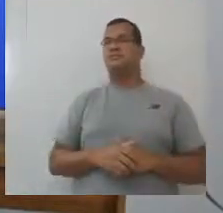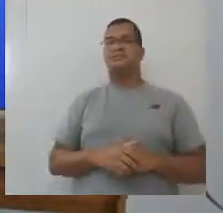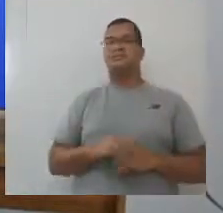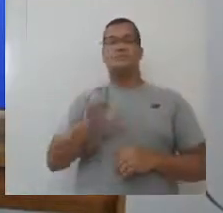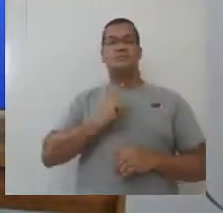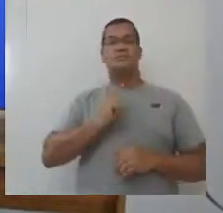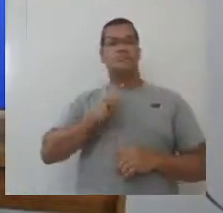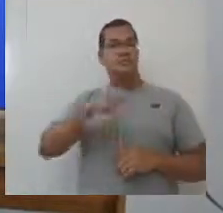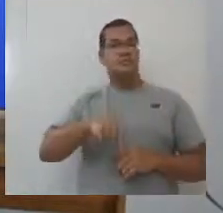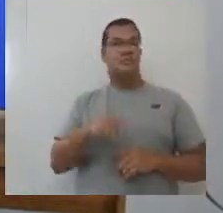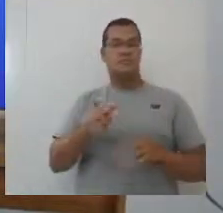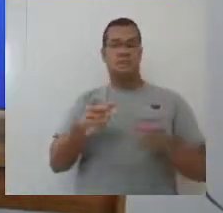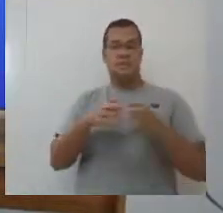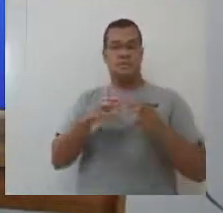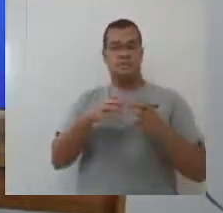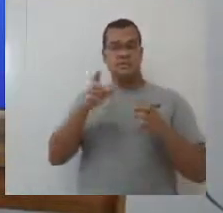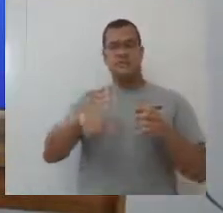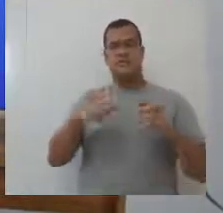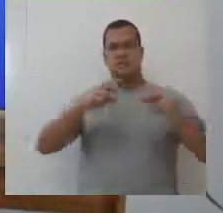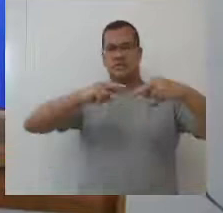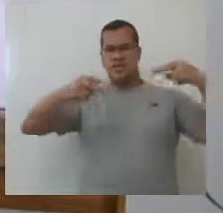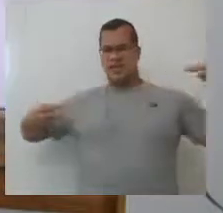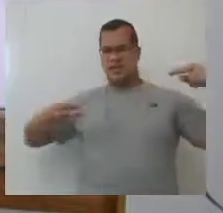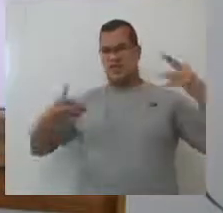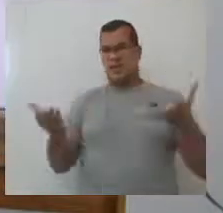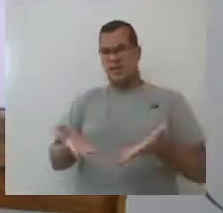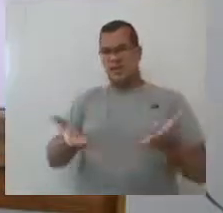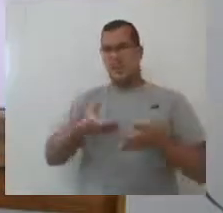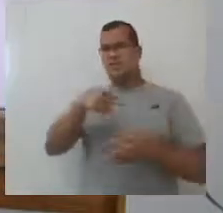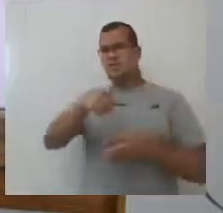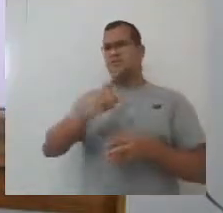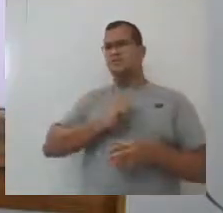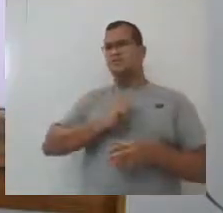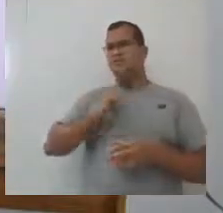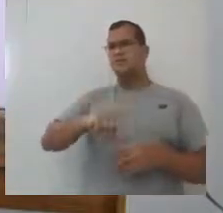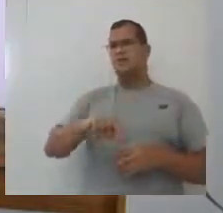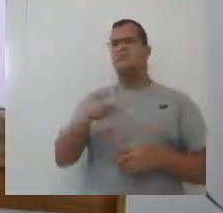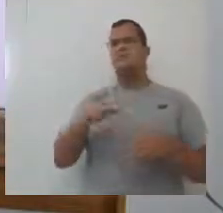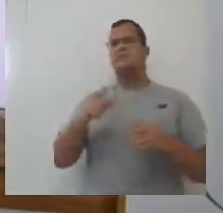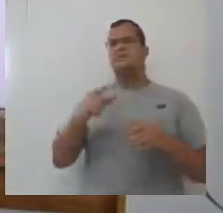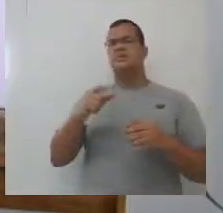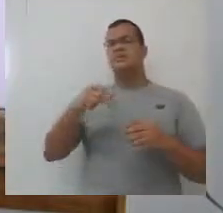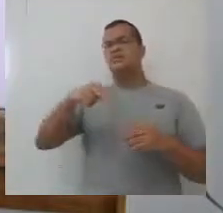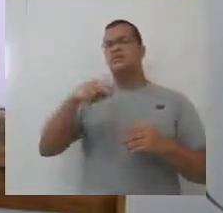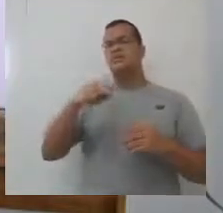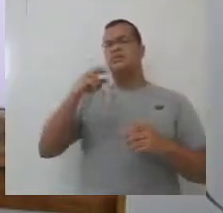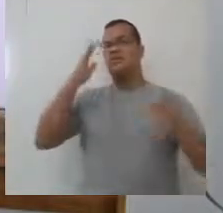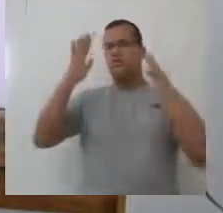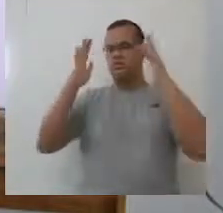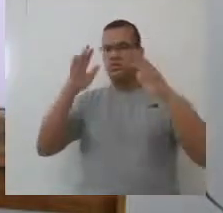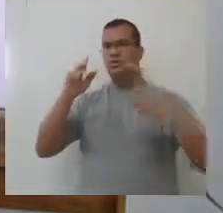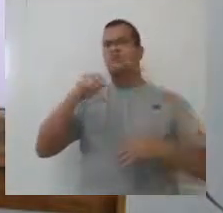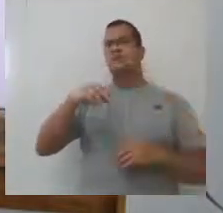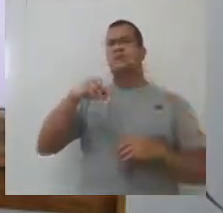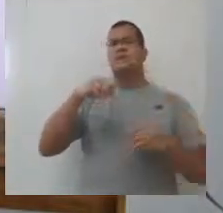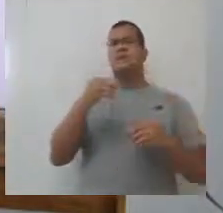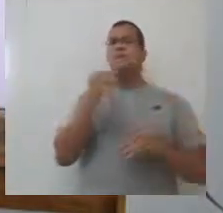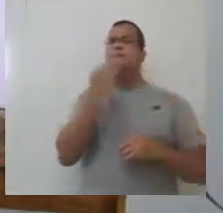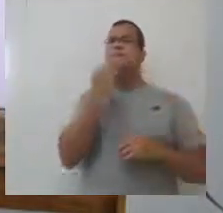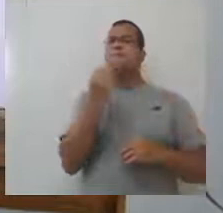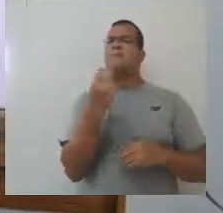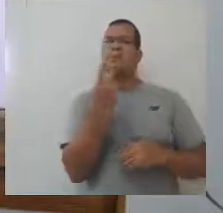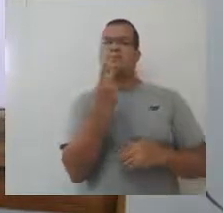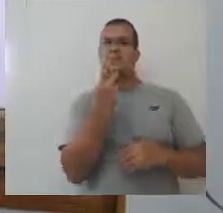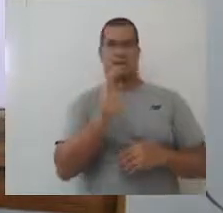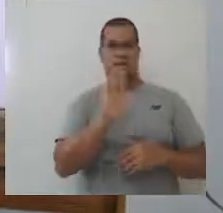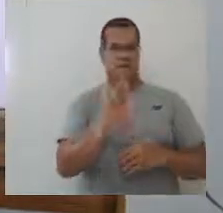essa parte de genética aí, pra gente trabalhar com isso, a gente tem essas noções de probabilidade. Aí assim, André, isso é tranquilo? Veja,